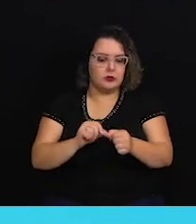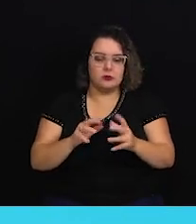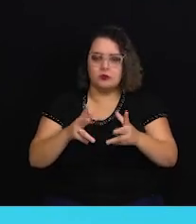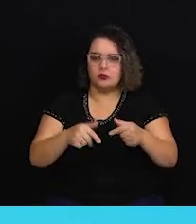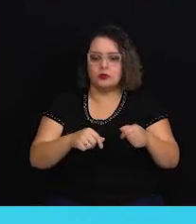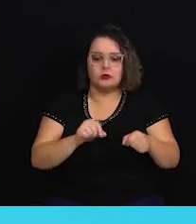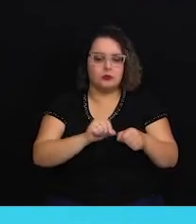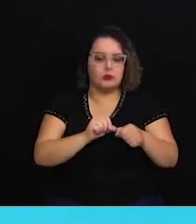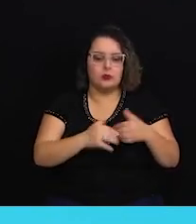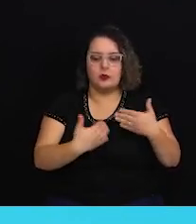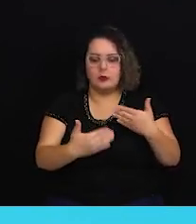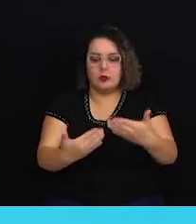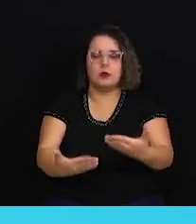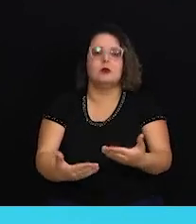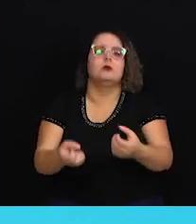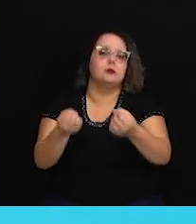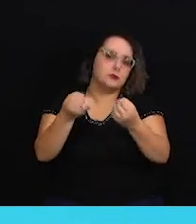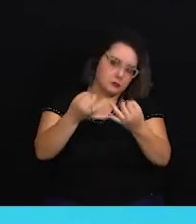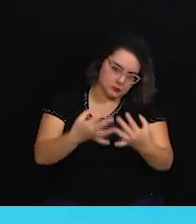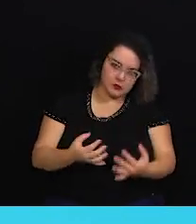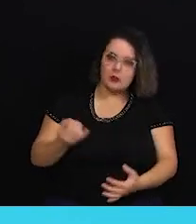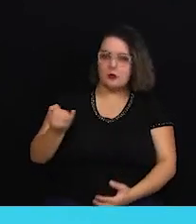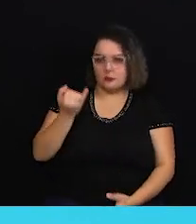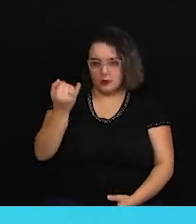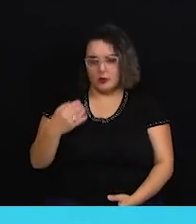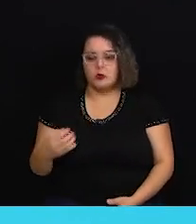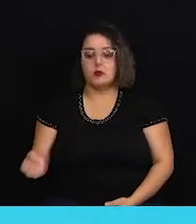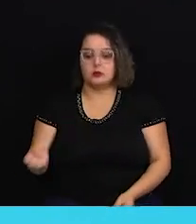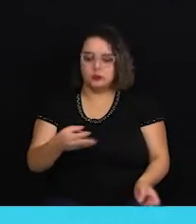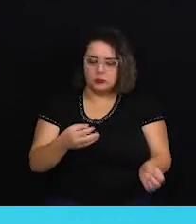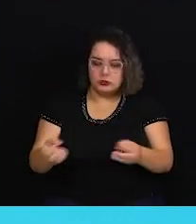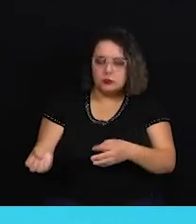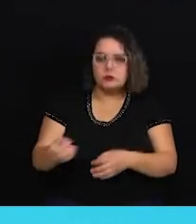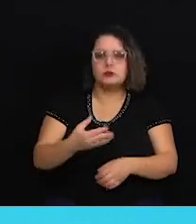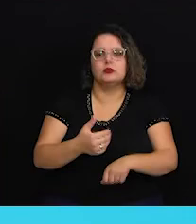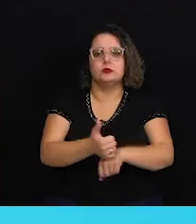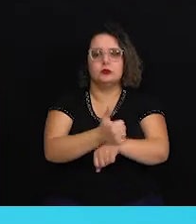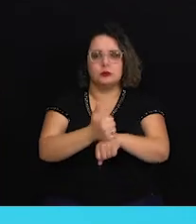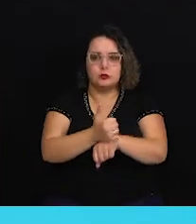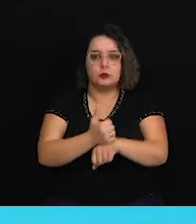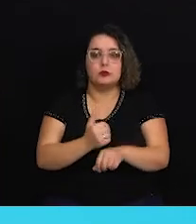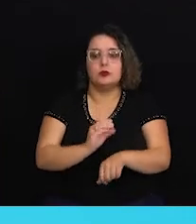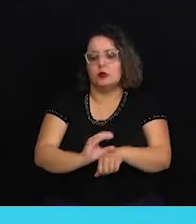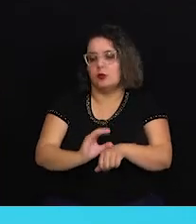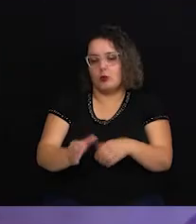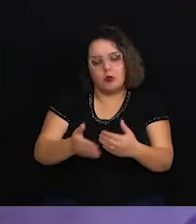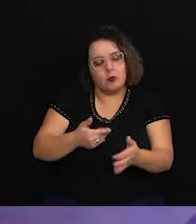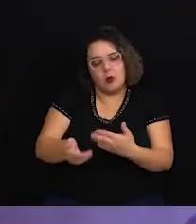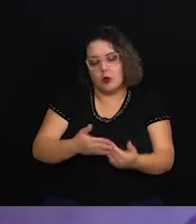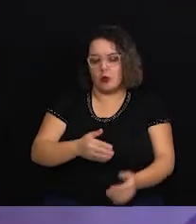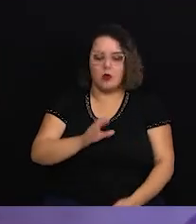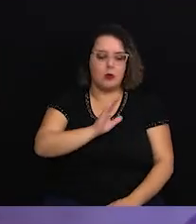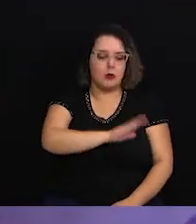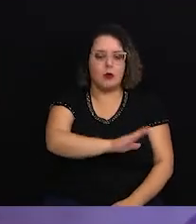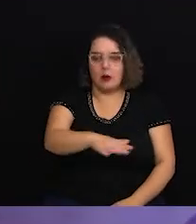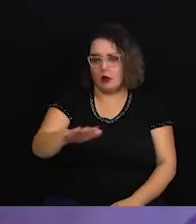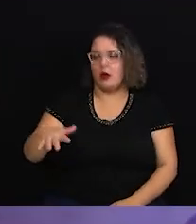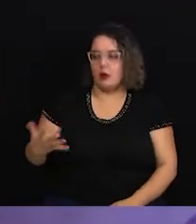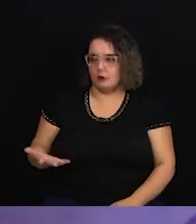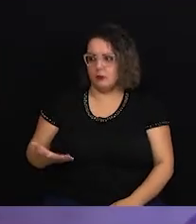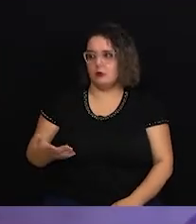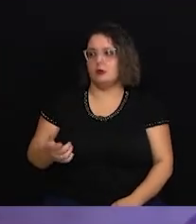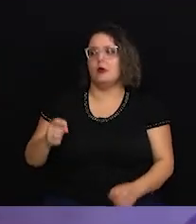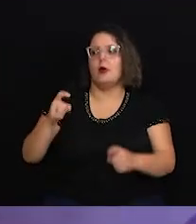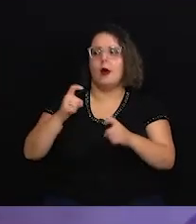fazendo, o que a gente fez, e aí orienta. Então, por isso que é importante sempre a atualização dos profissionais, como em qualquer outra área, né? E lembrando, o